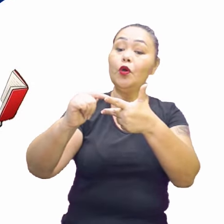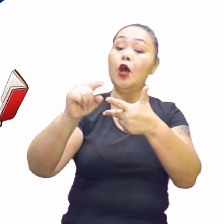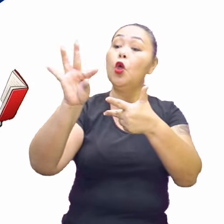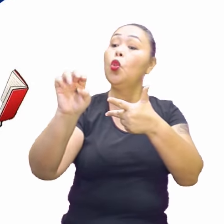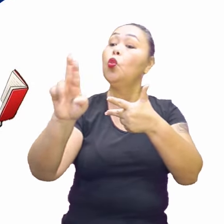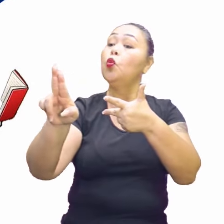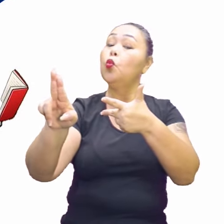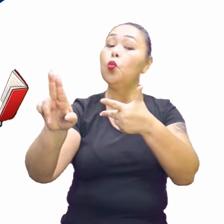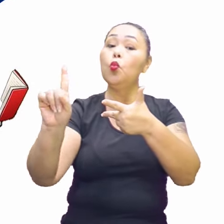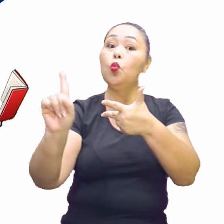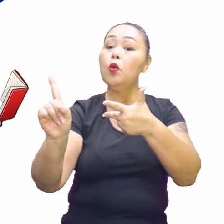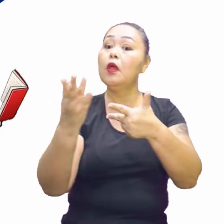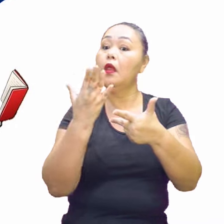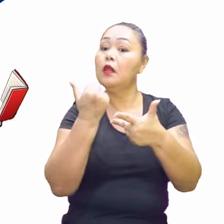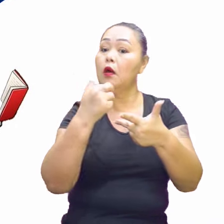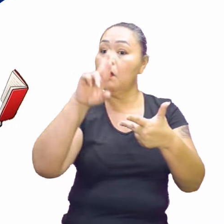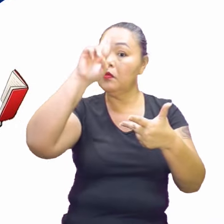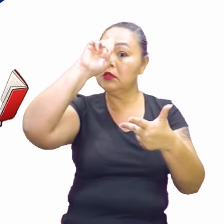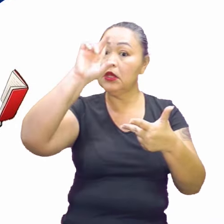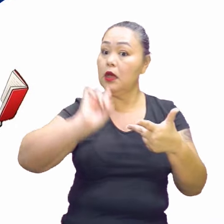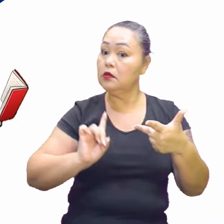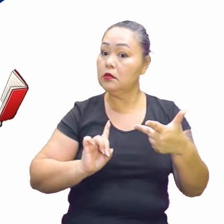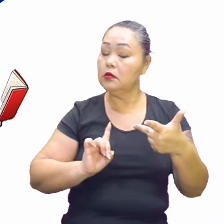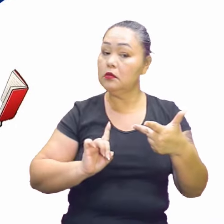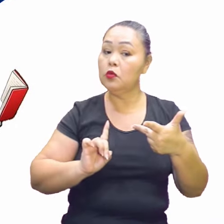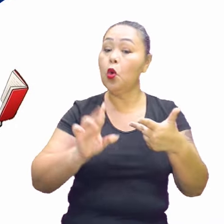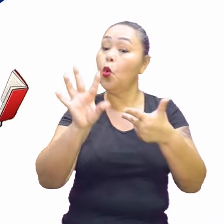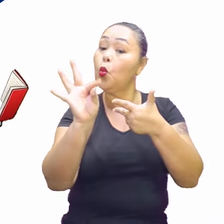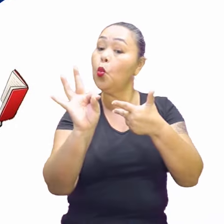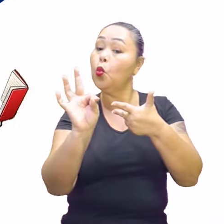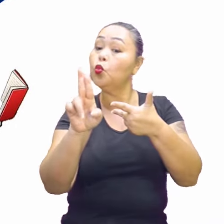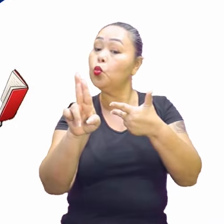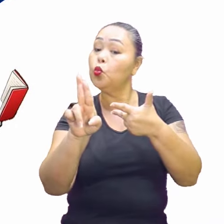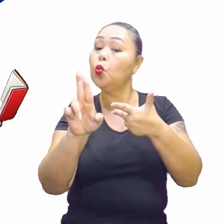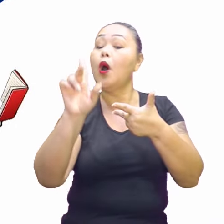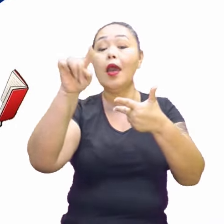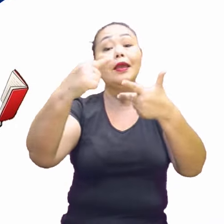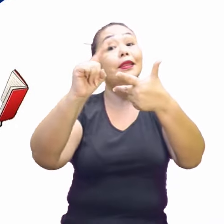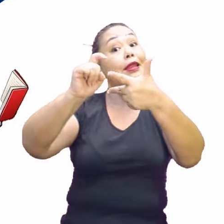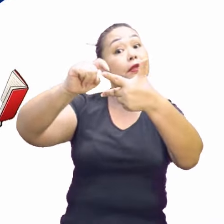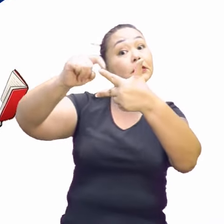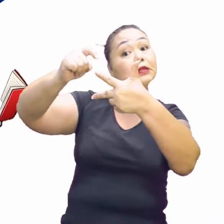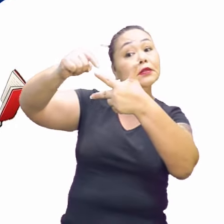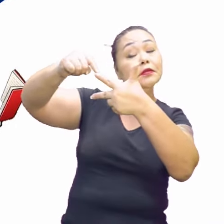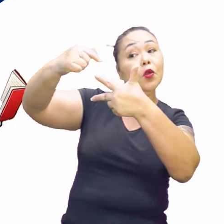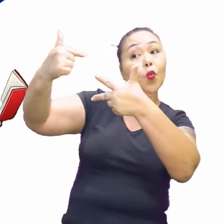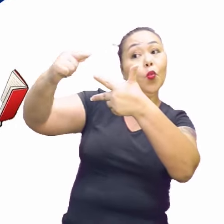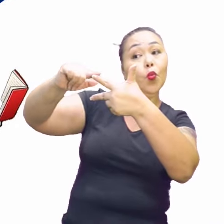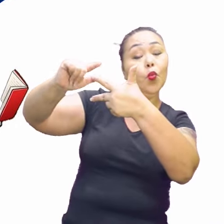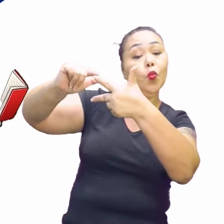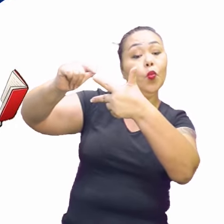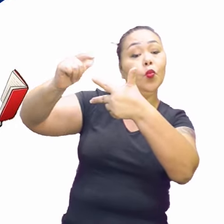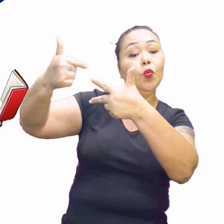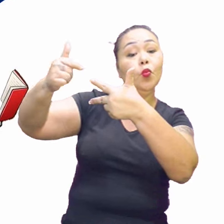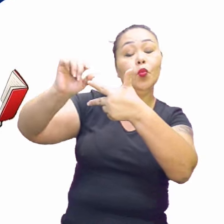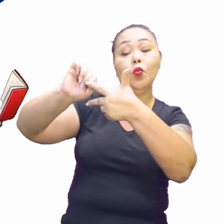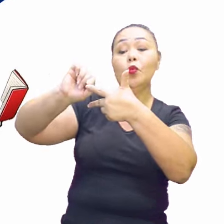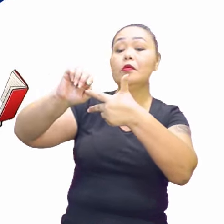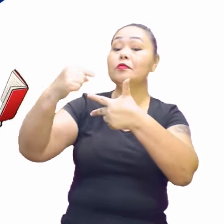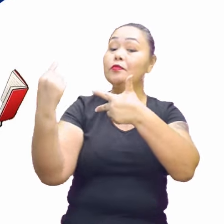Tu ainda não almoçaste. Olha só, o tu é da segunda pessoa, pessoa